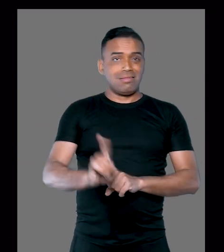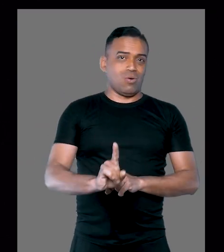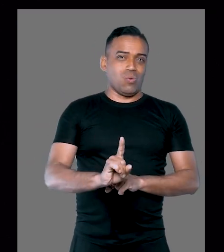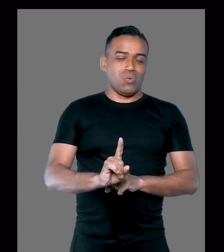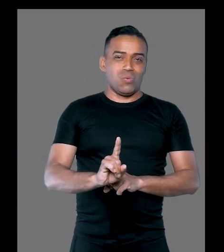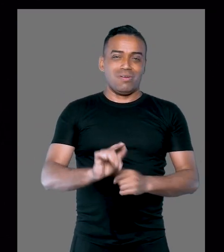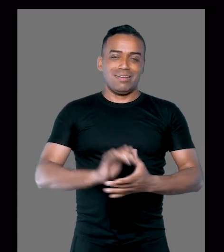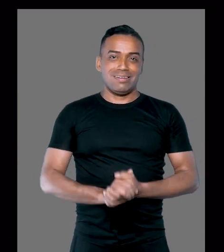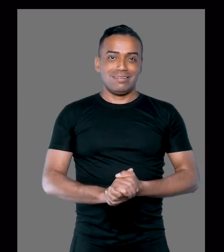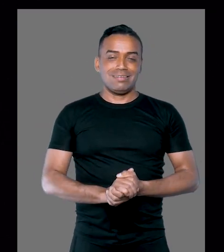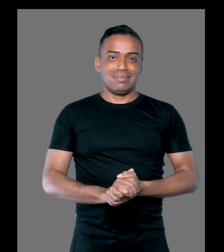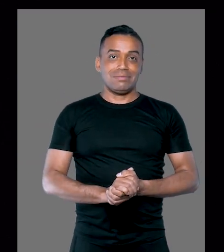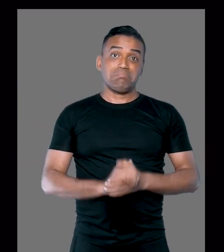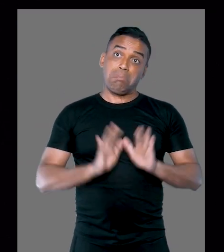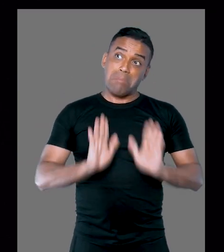Mas